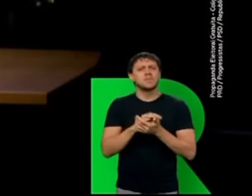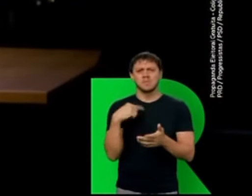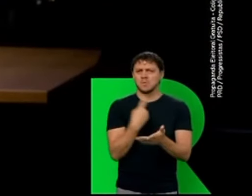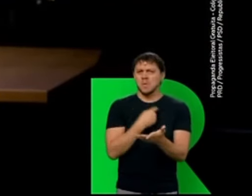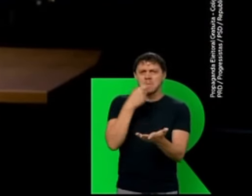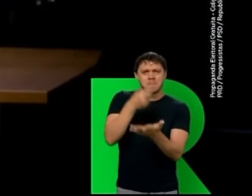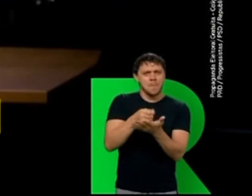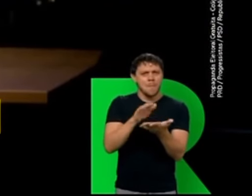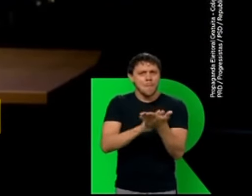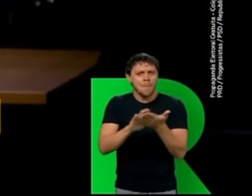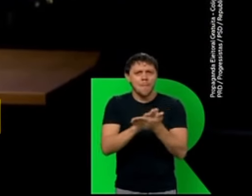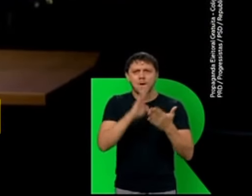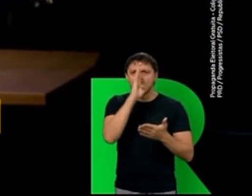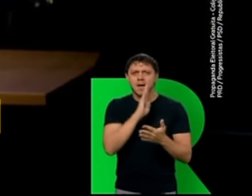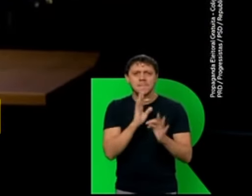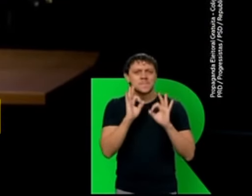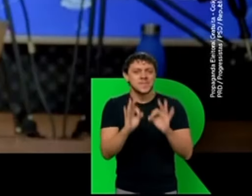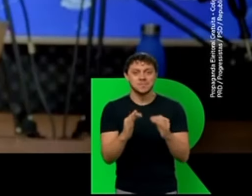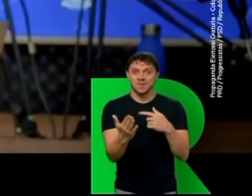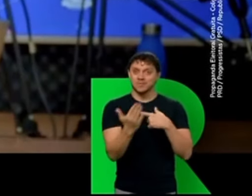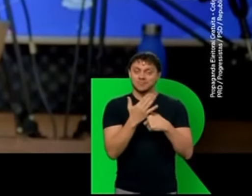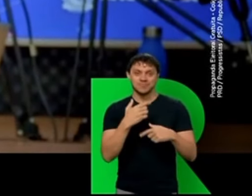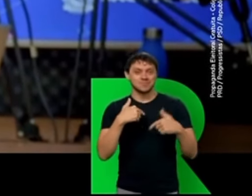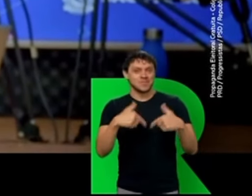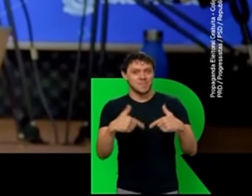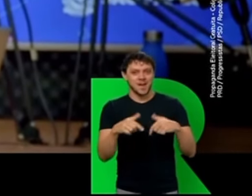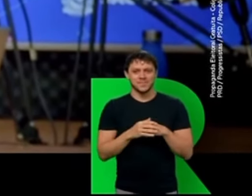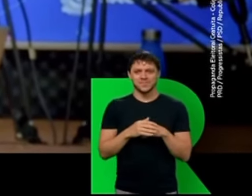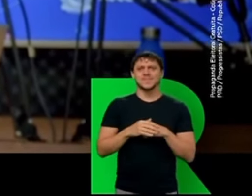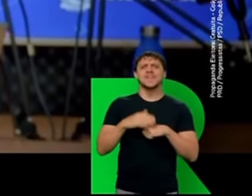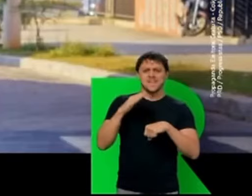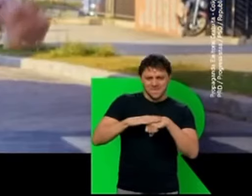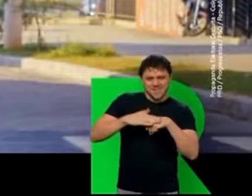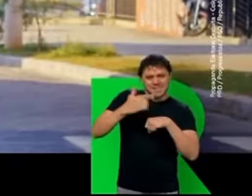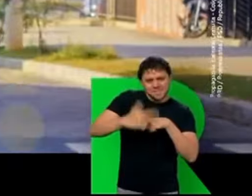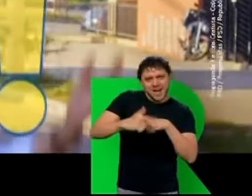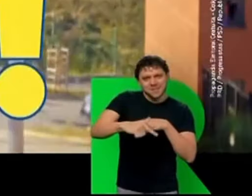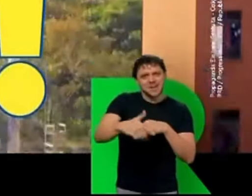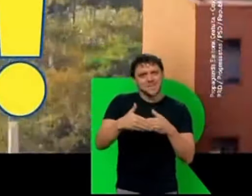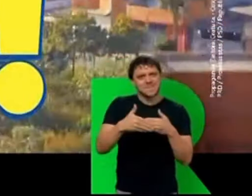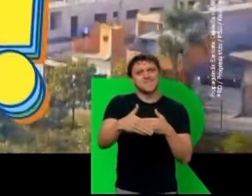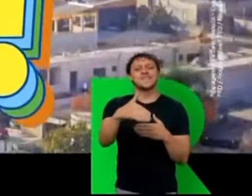A gente não paga nada, é totalmente gratuito, ajuda muito o nosso trabalho.